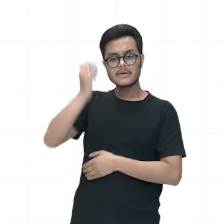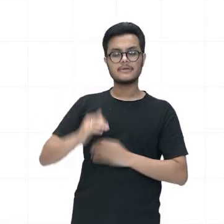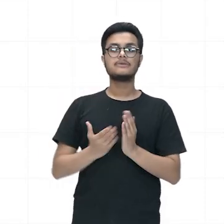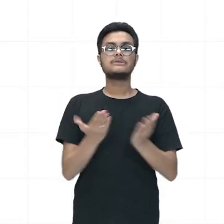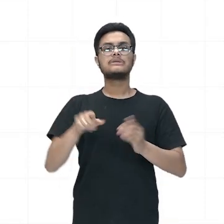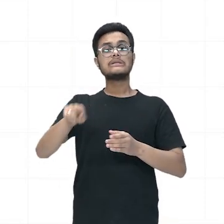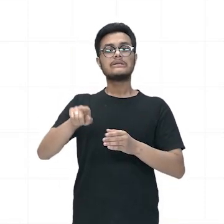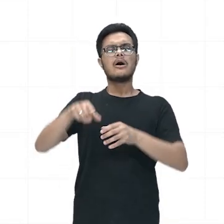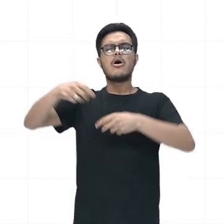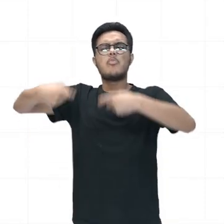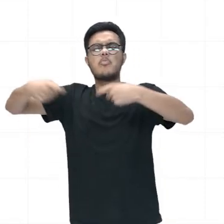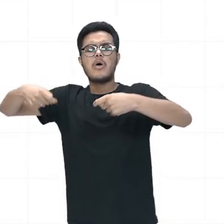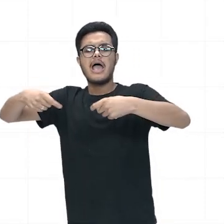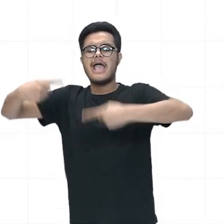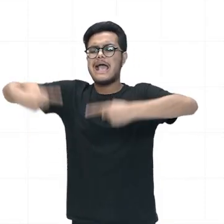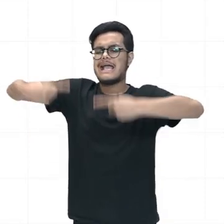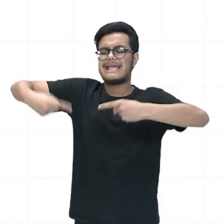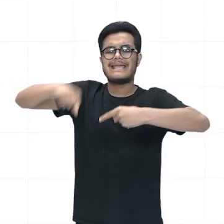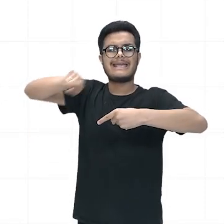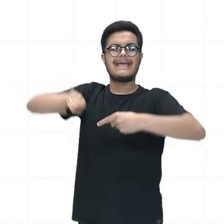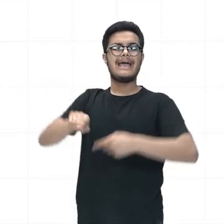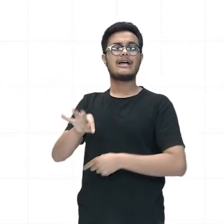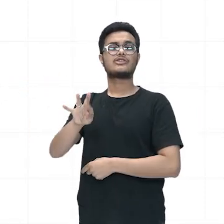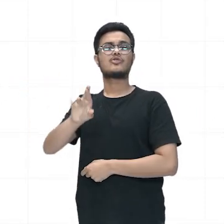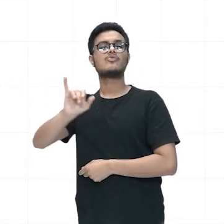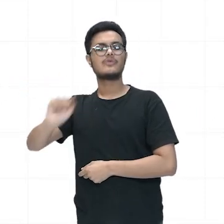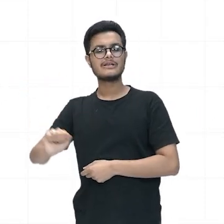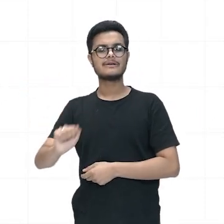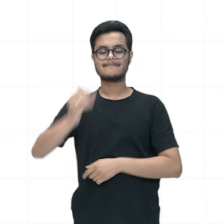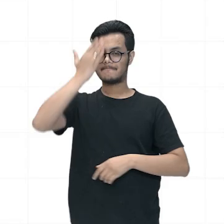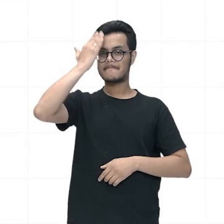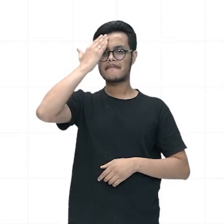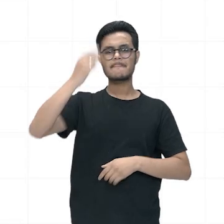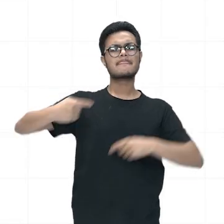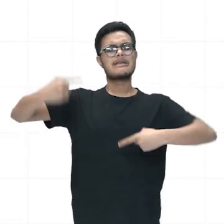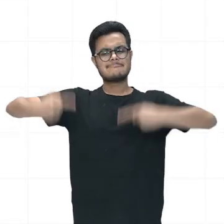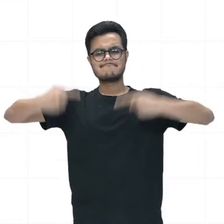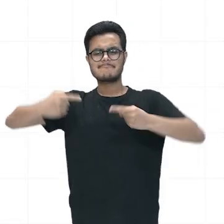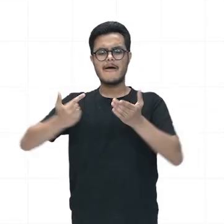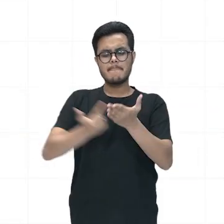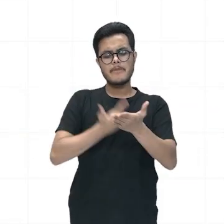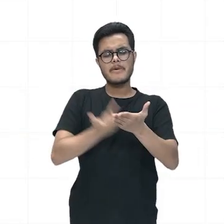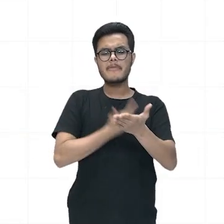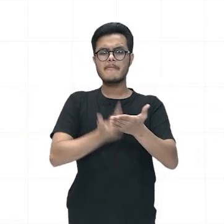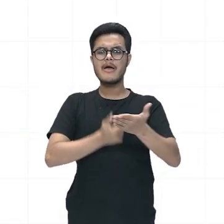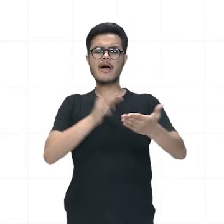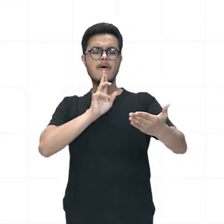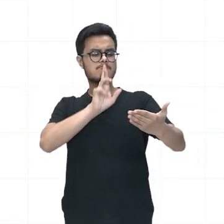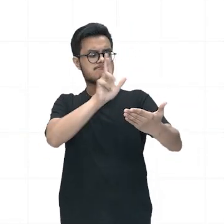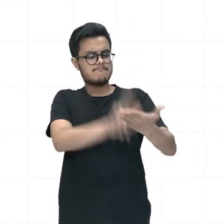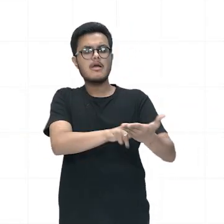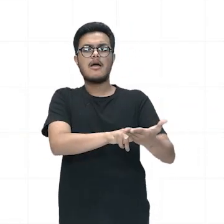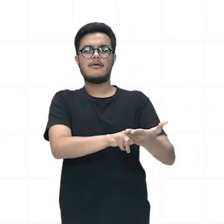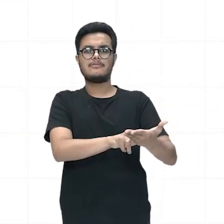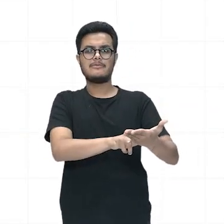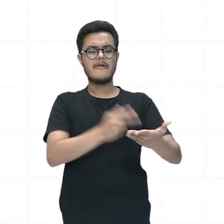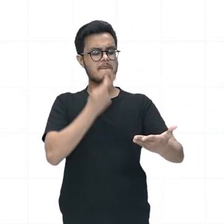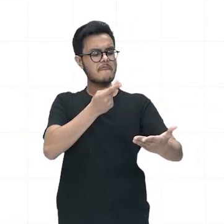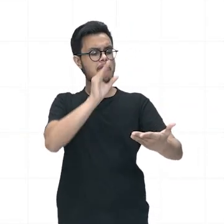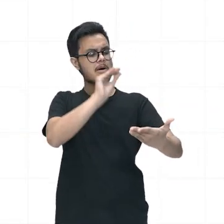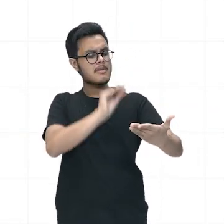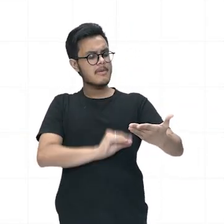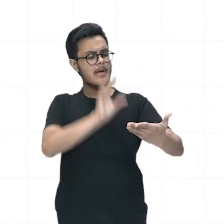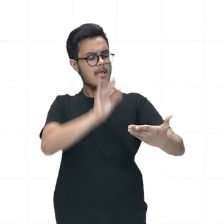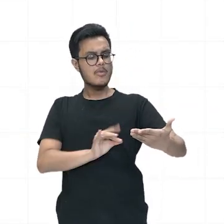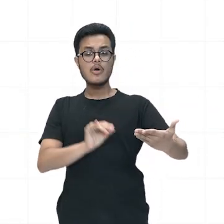Guerra de Troia. Por isso que a gente sabe, então, né, que houve, então, essa Guerra de Troia. Por isso que a gente tem, então, alguns